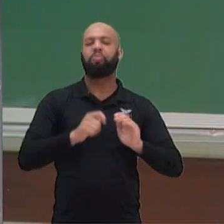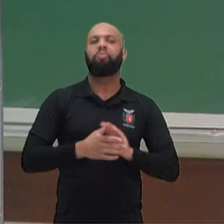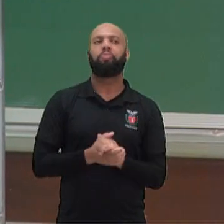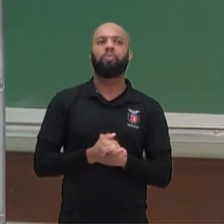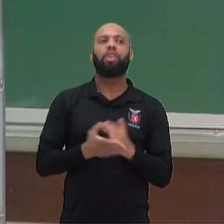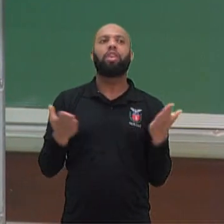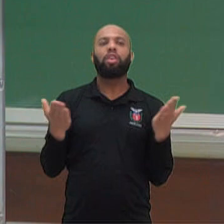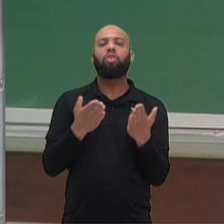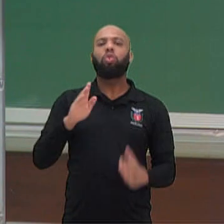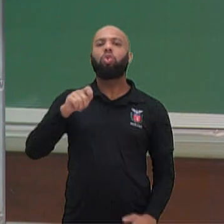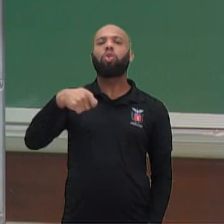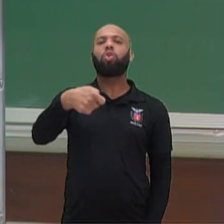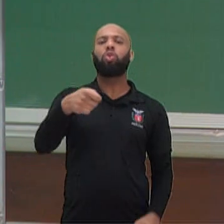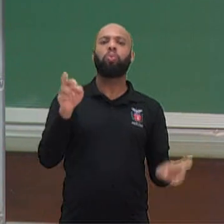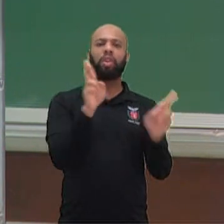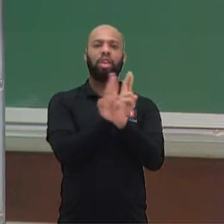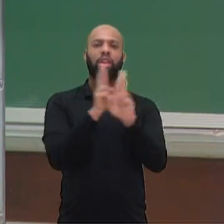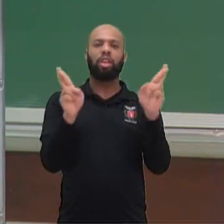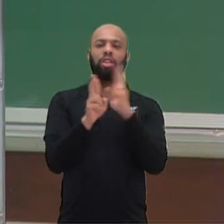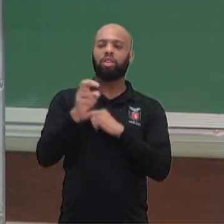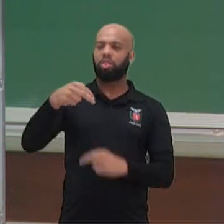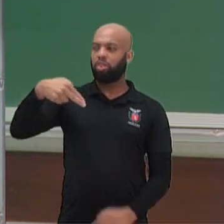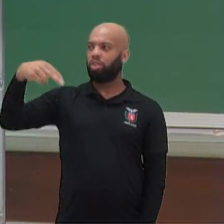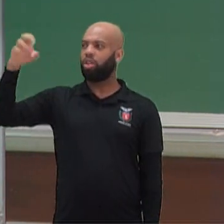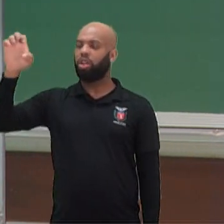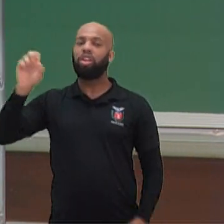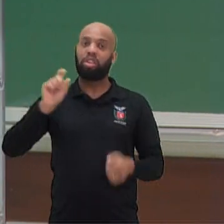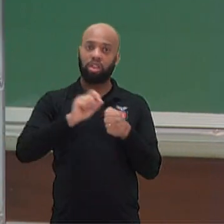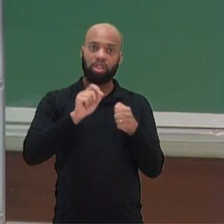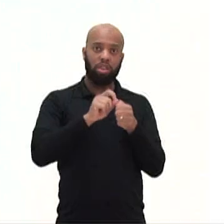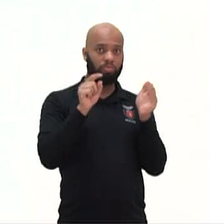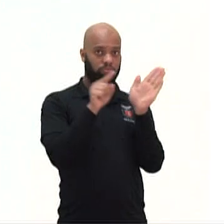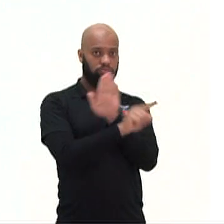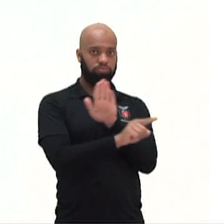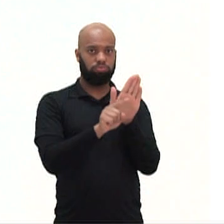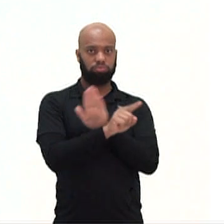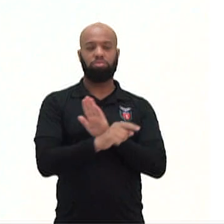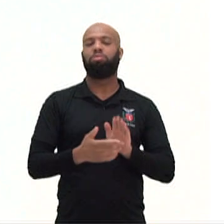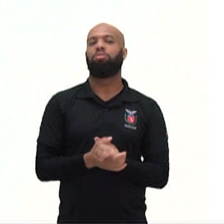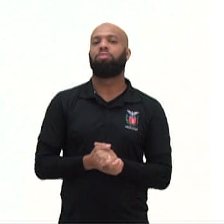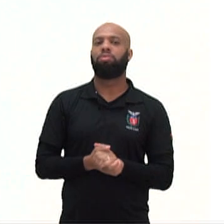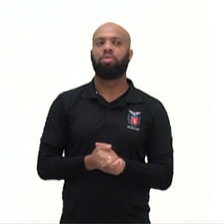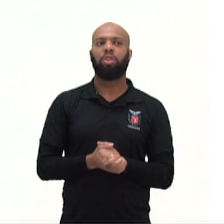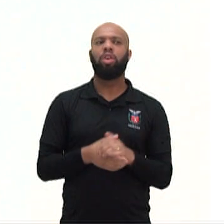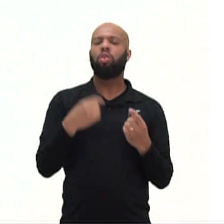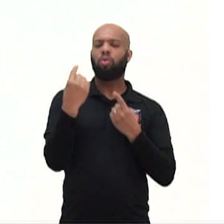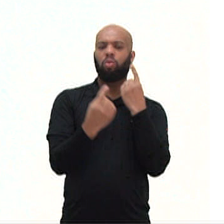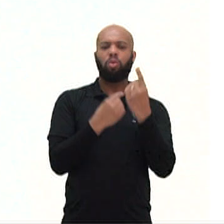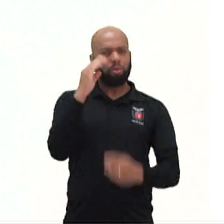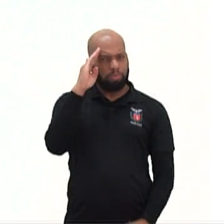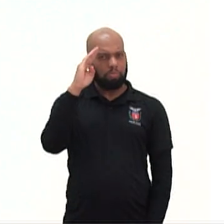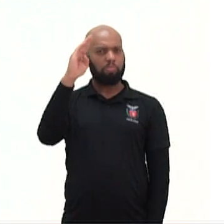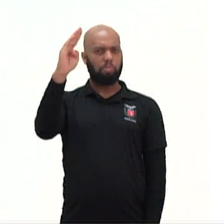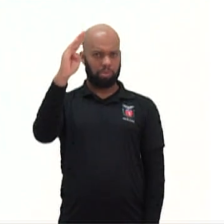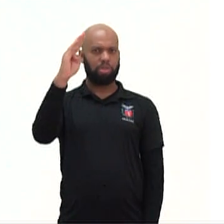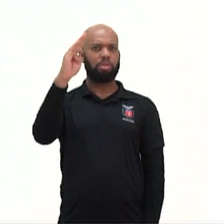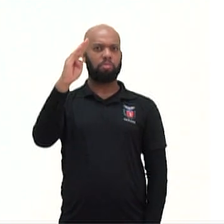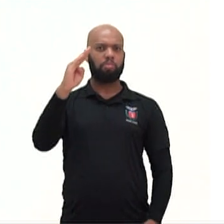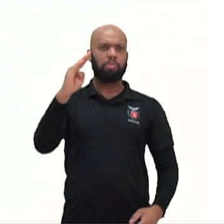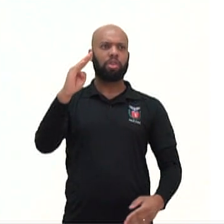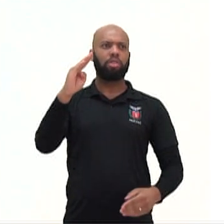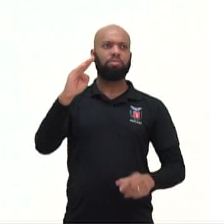Agora, em relação a Nordeste, vamos fazer um quiz. Então, vamos lá. Quais são os principais recursos